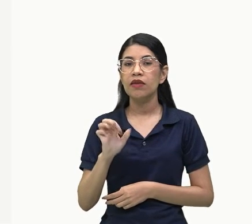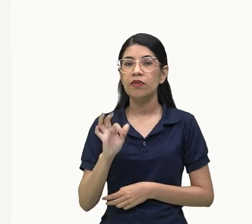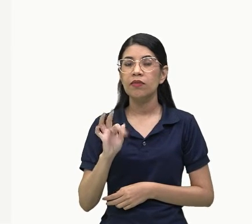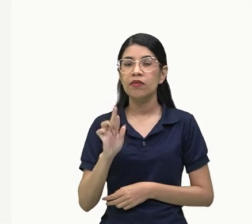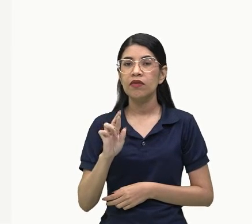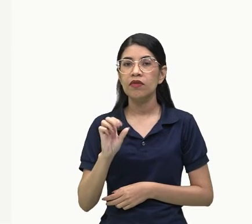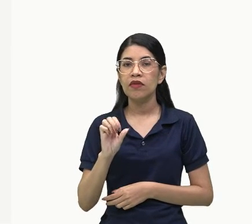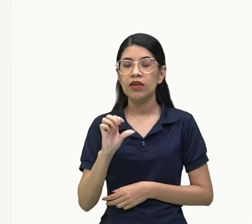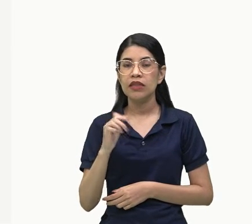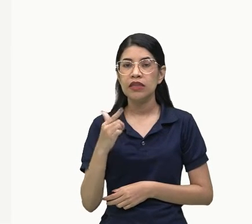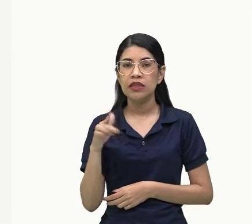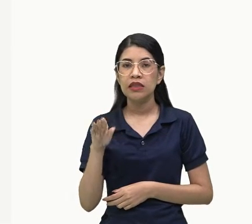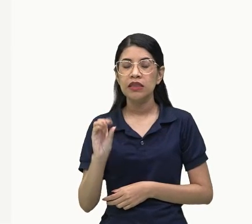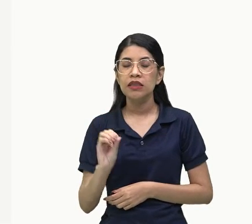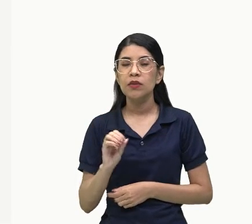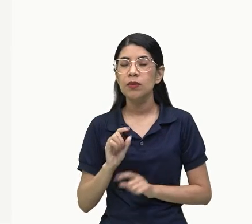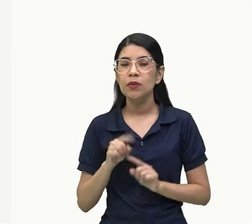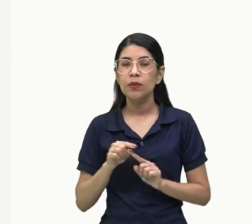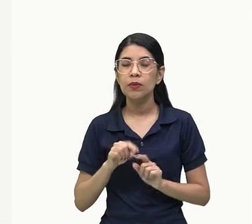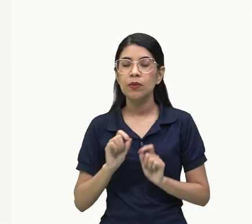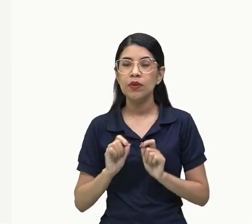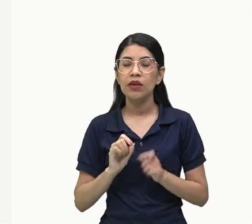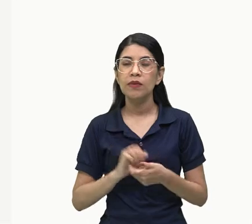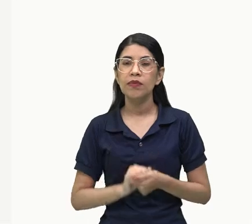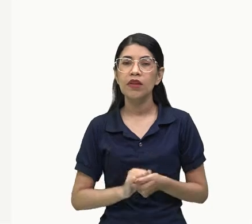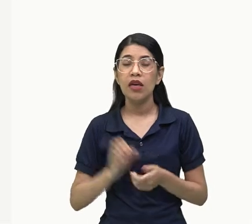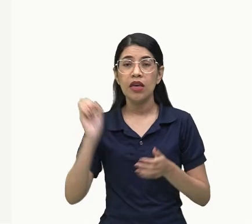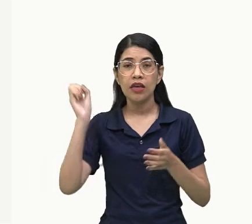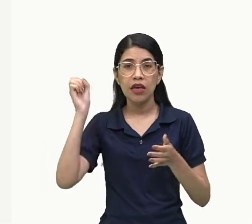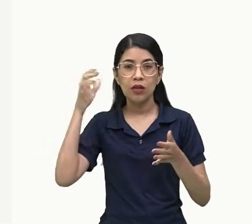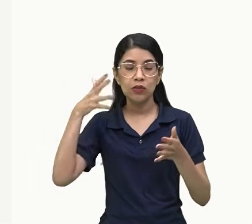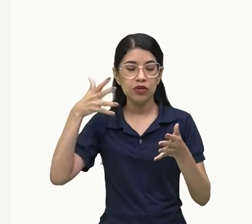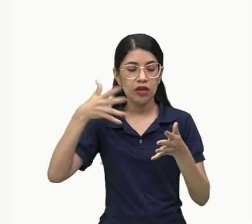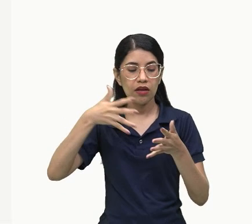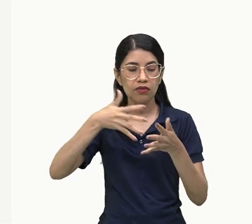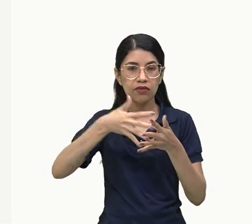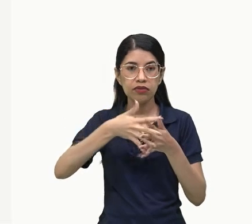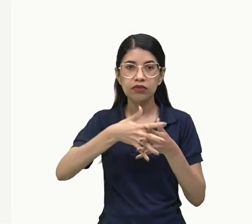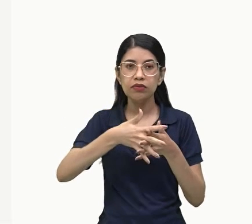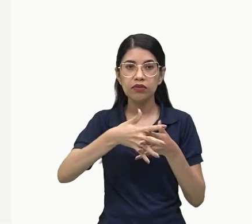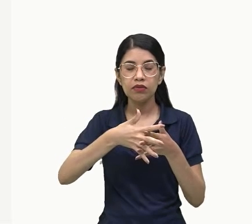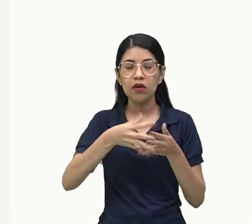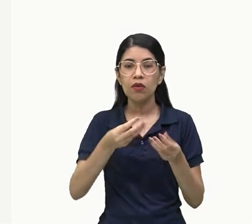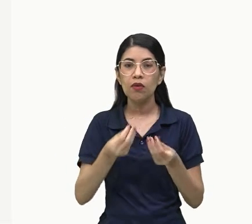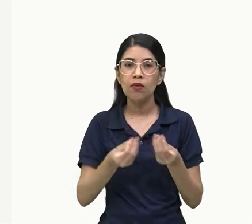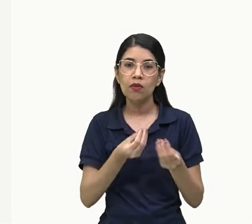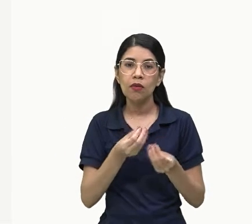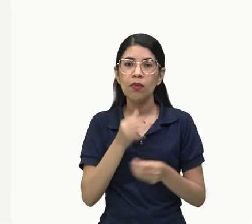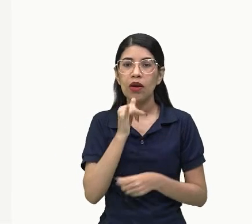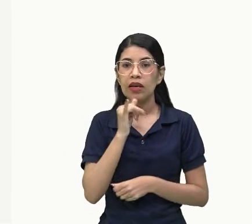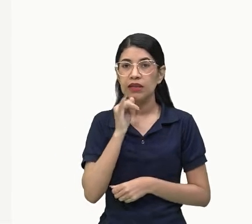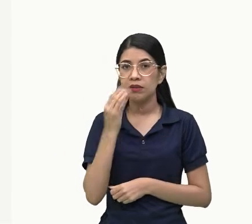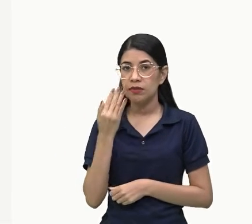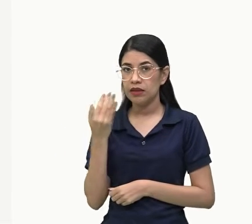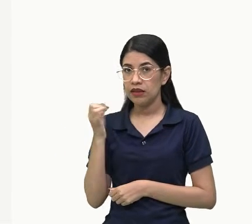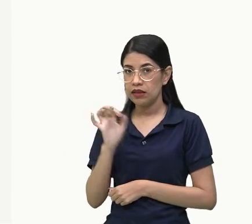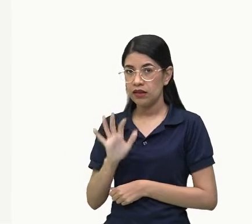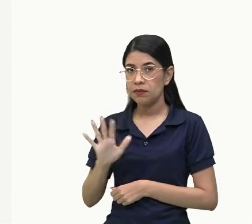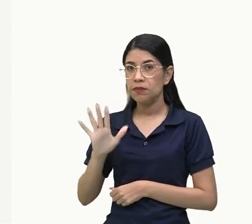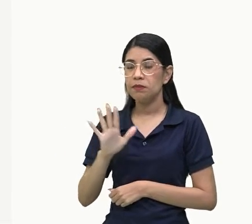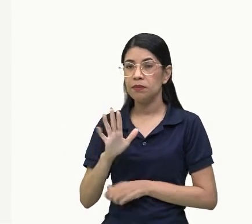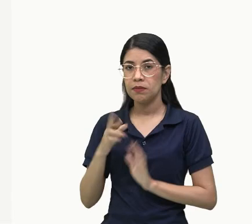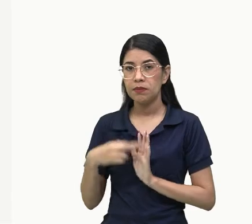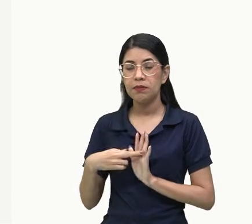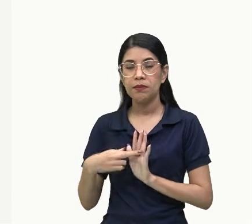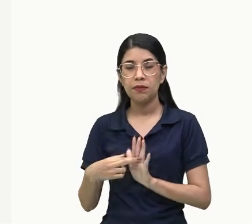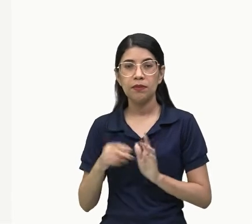fenômeno óptico em que o feixe de luz atravessa um determinado meio. Como a gente tem aqui na imagem, por exemplo, ó, a